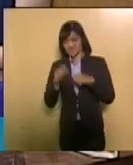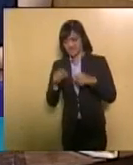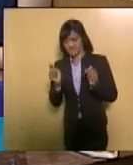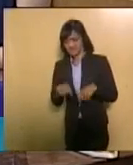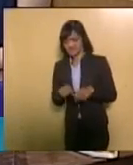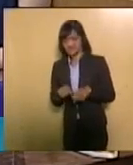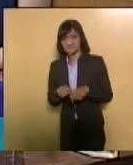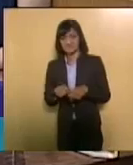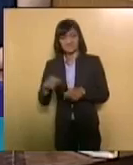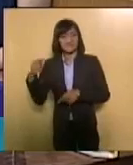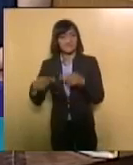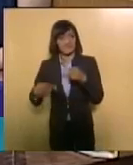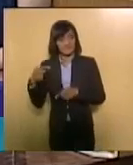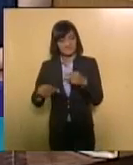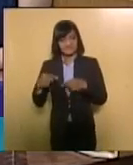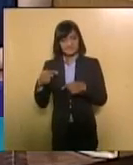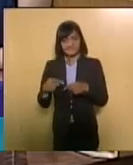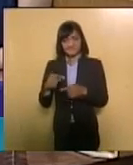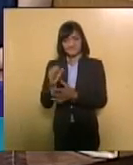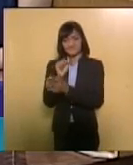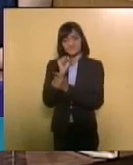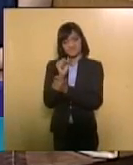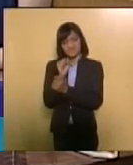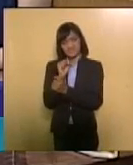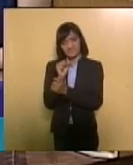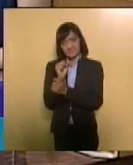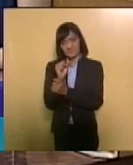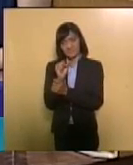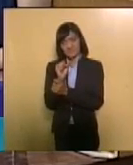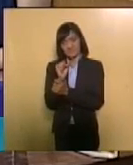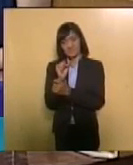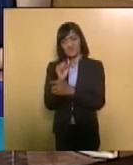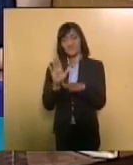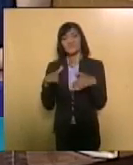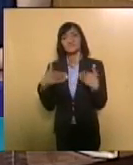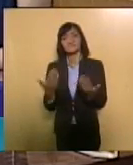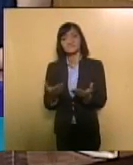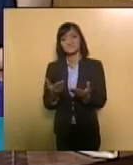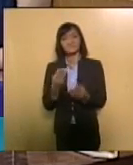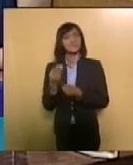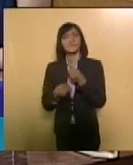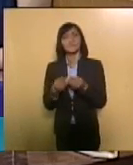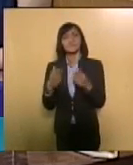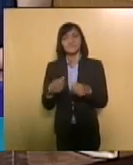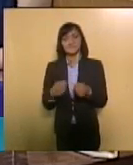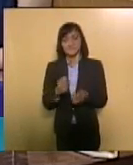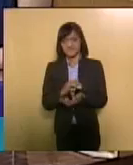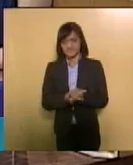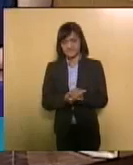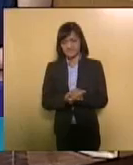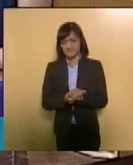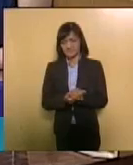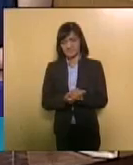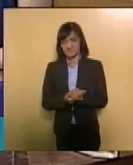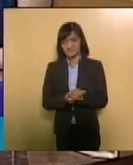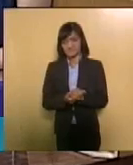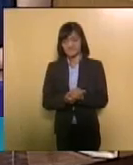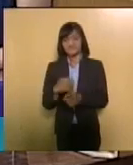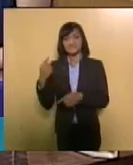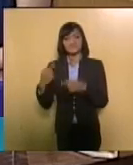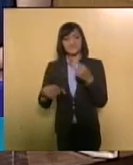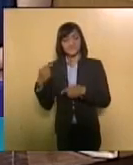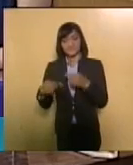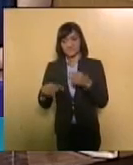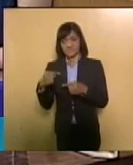construir uma política efetiva de Segurança Pública Quais são os elementos necessários né Então essa discussão